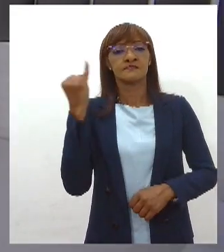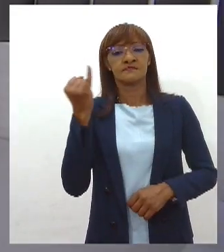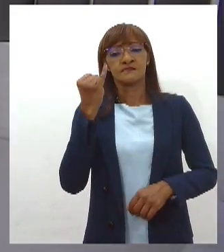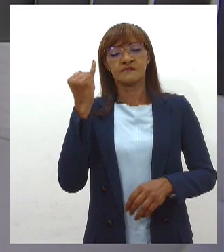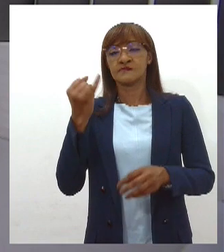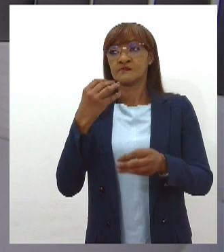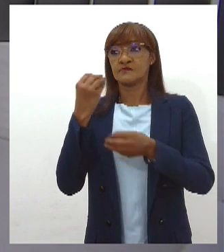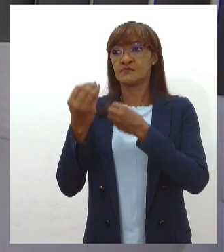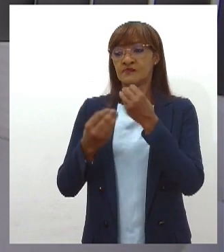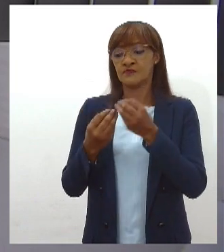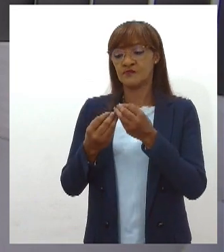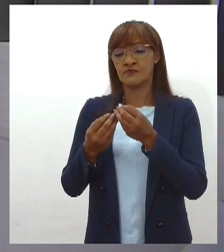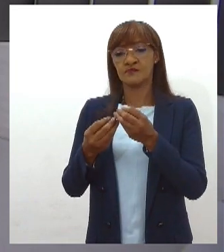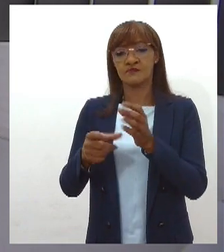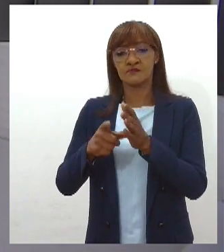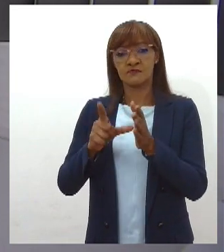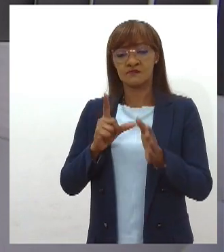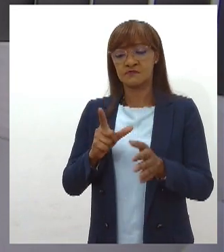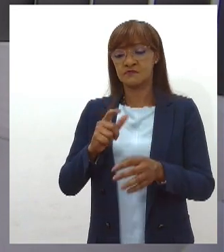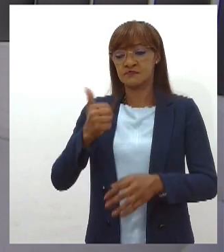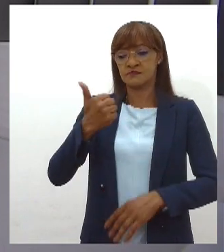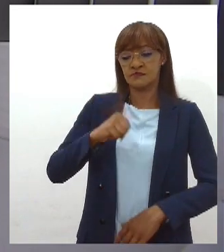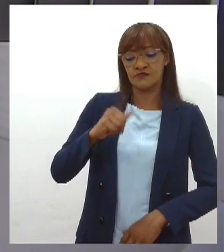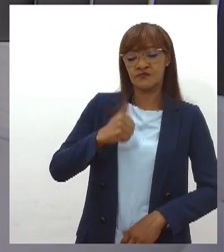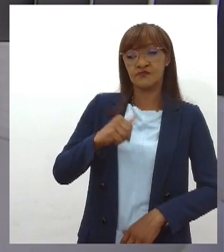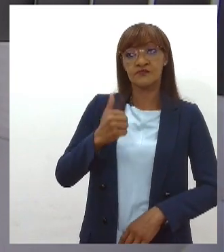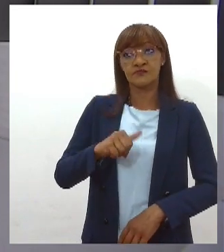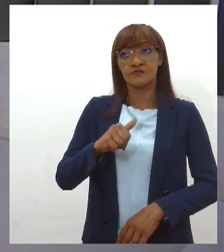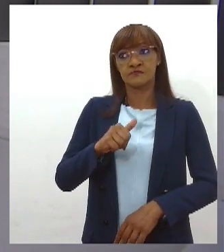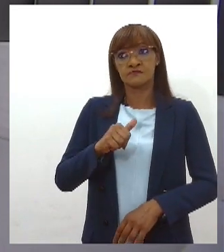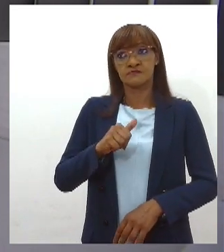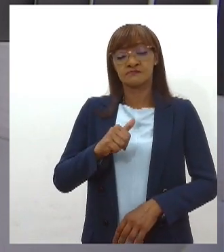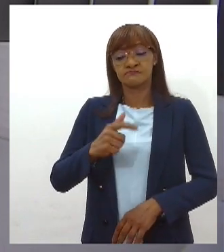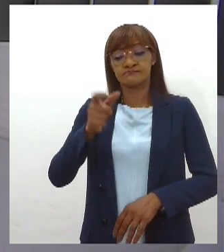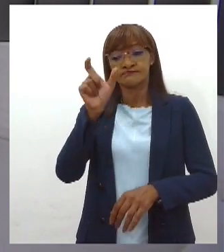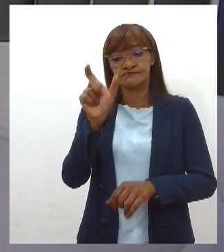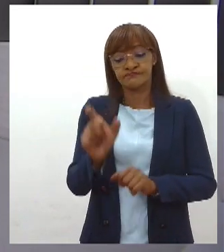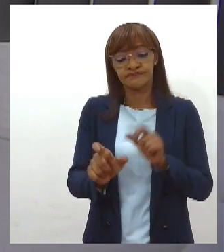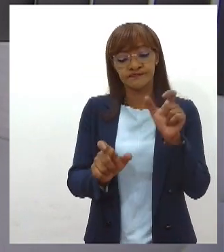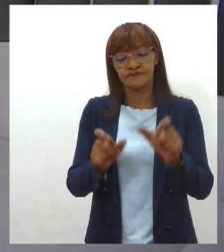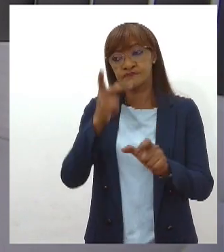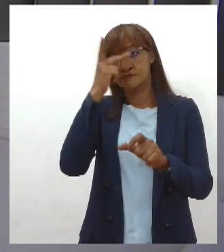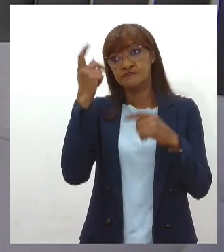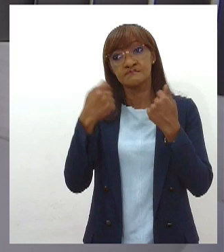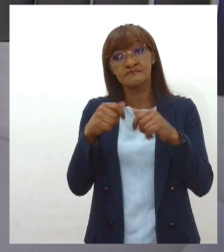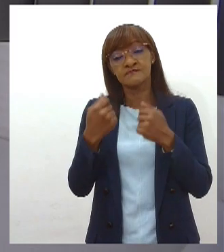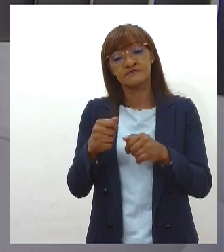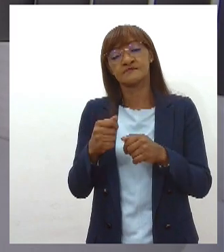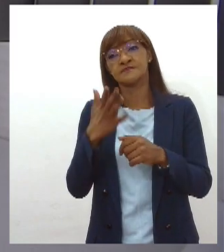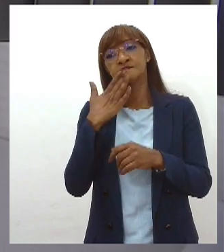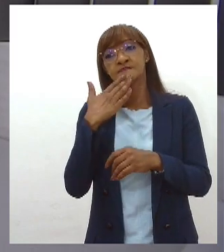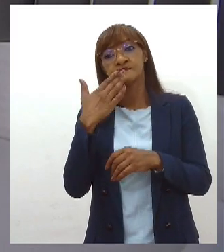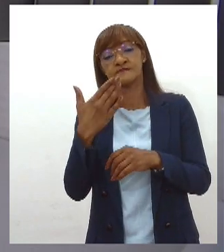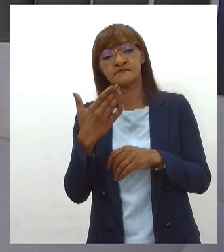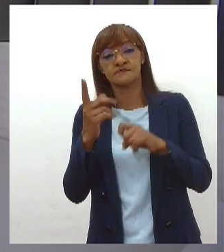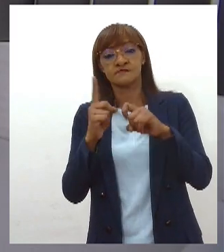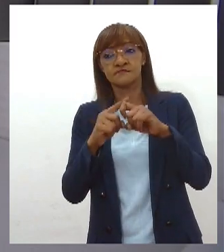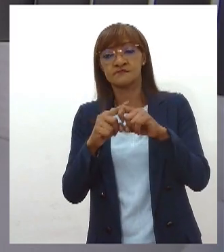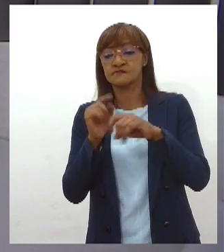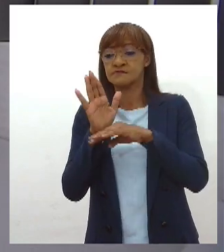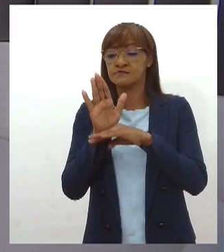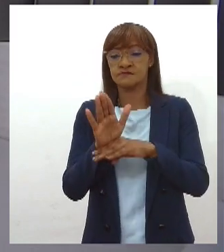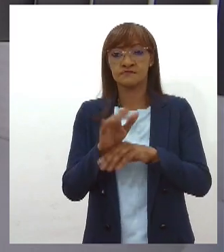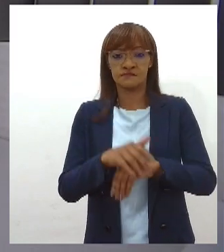autocuidado, né, da autoavaliação também, para que a pessoa possa buscar ajuda especializada. Em relação à